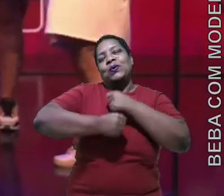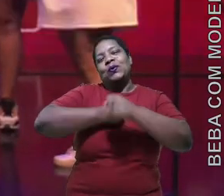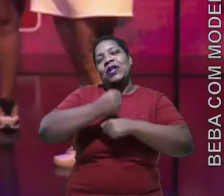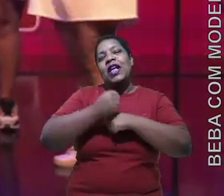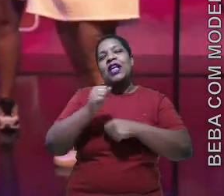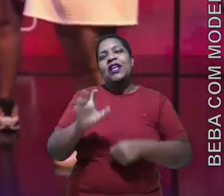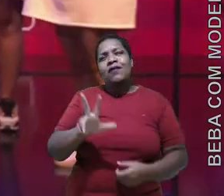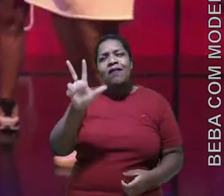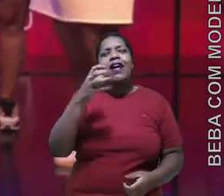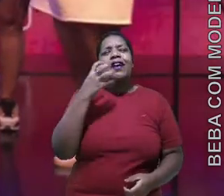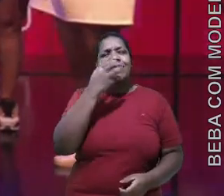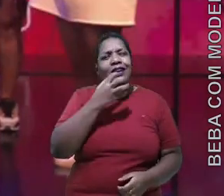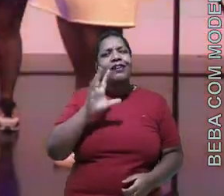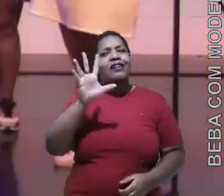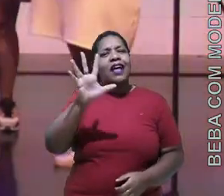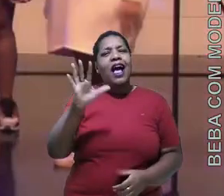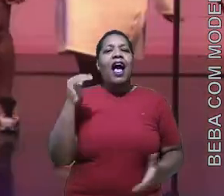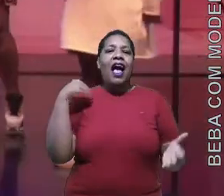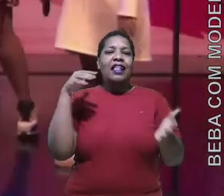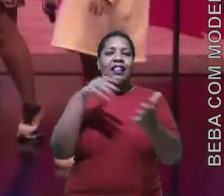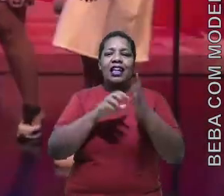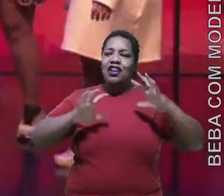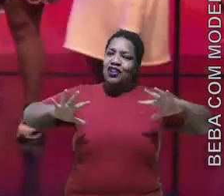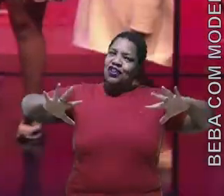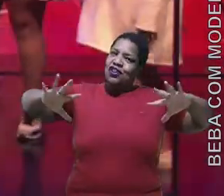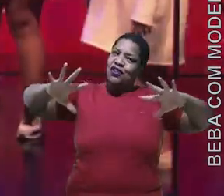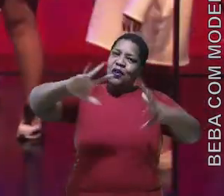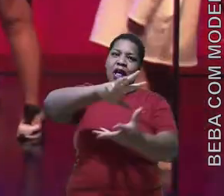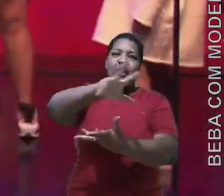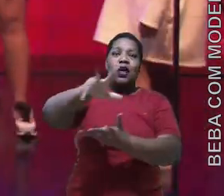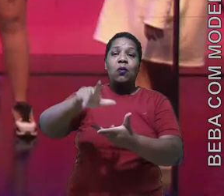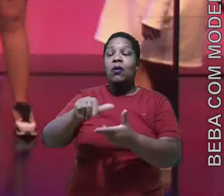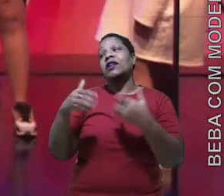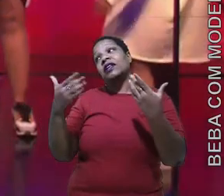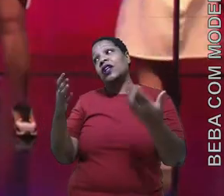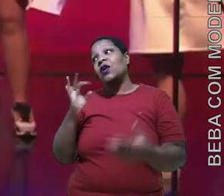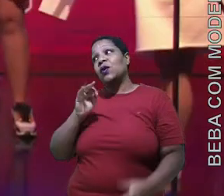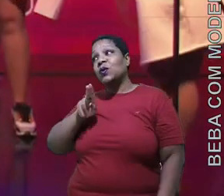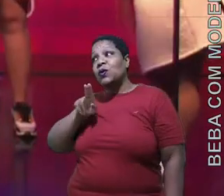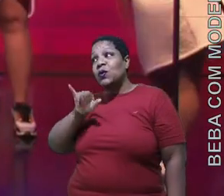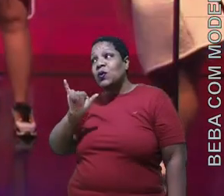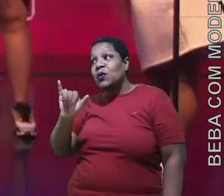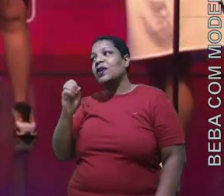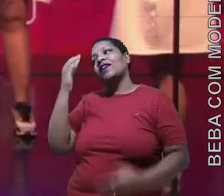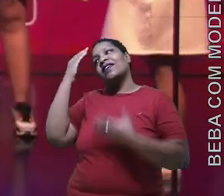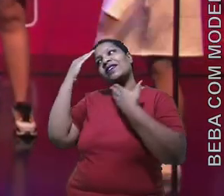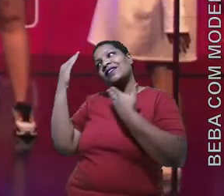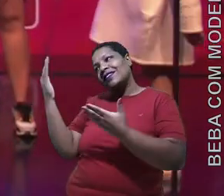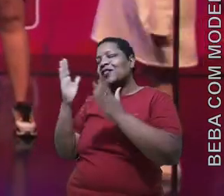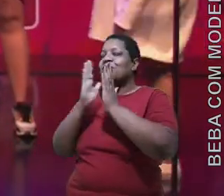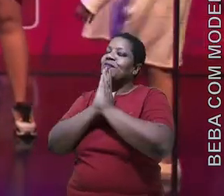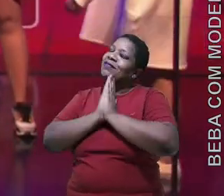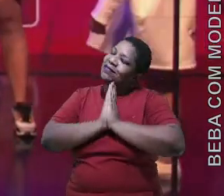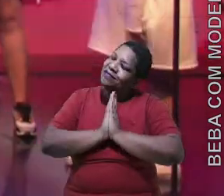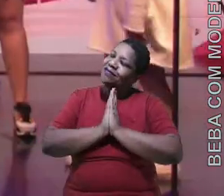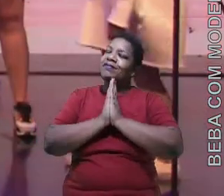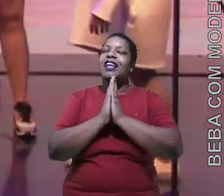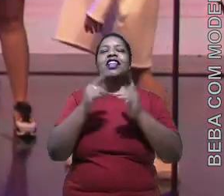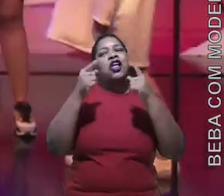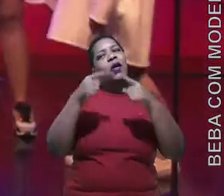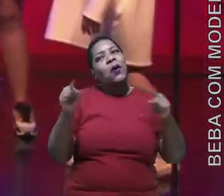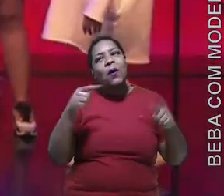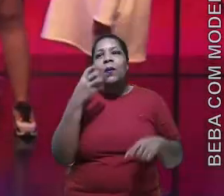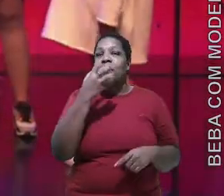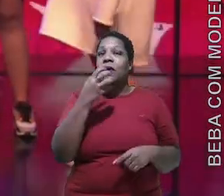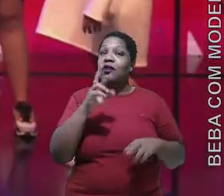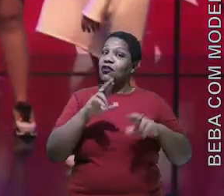favelas são lindos até a gente tomar o mundo entanto eu mais uma vez eu queria agradecer vocês Muito obrigado em casa nessa